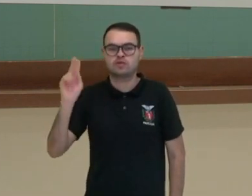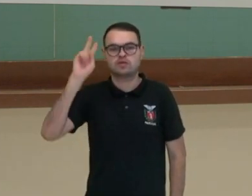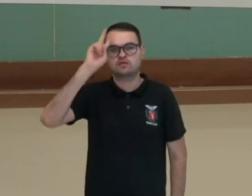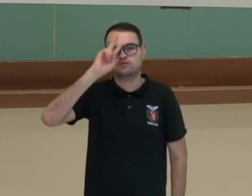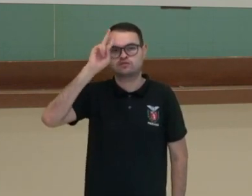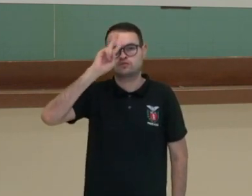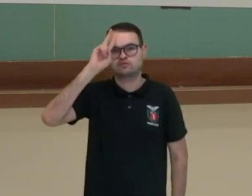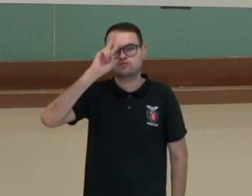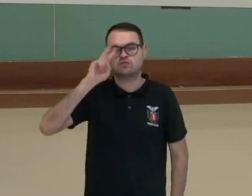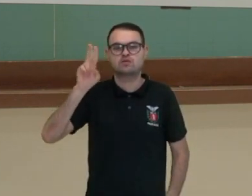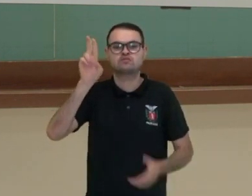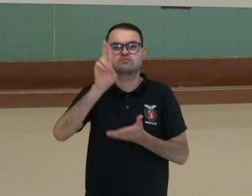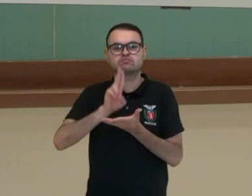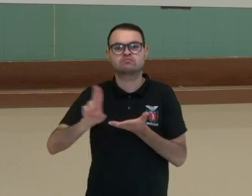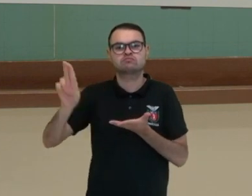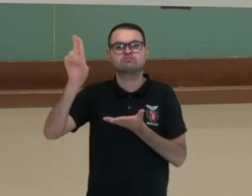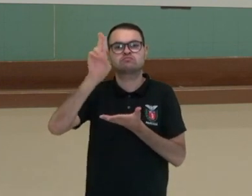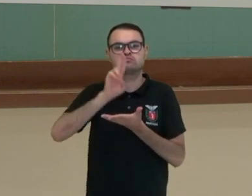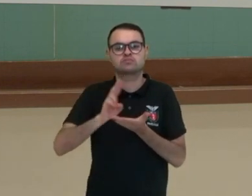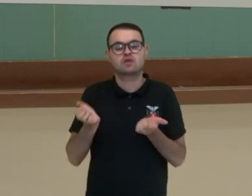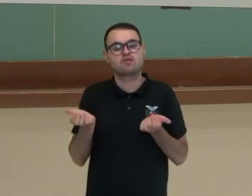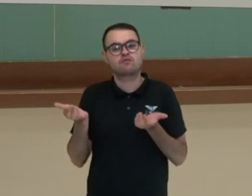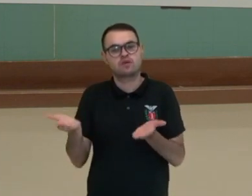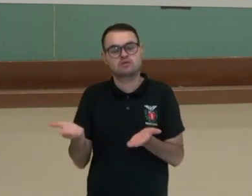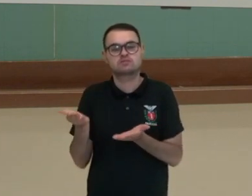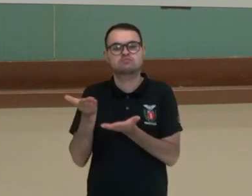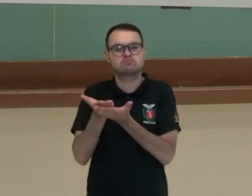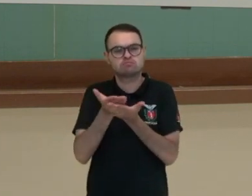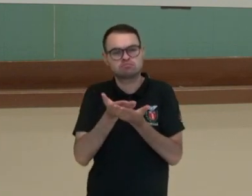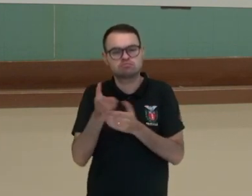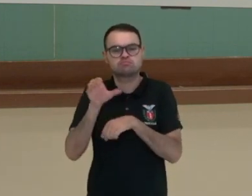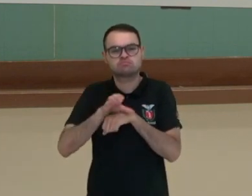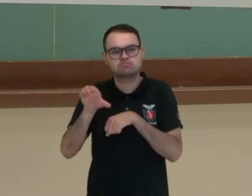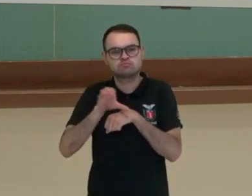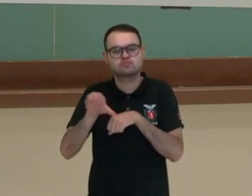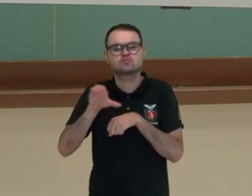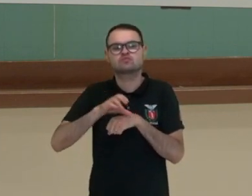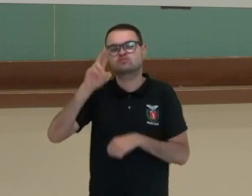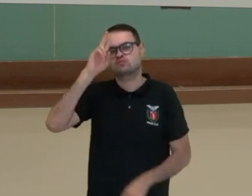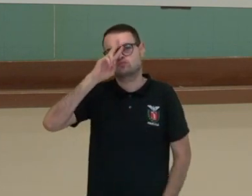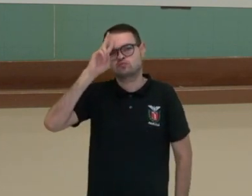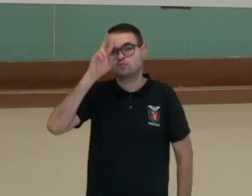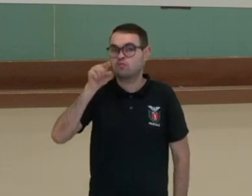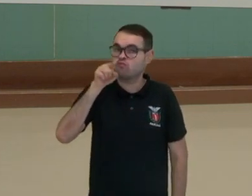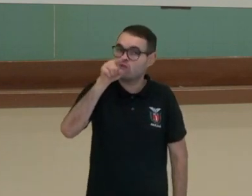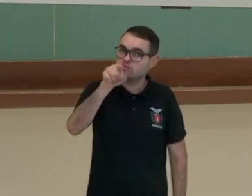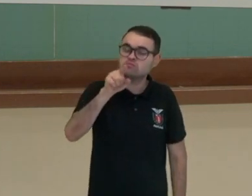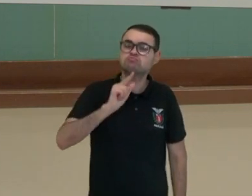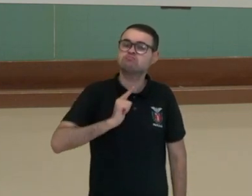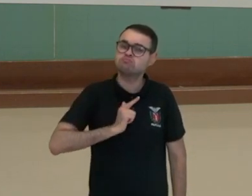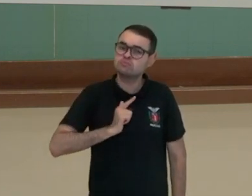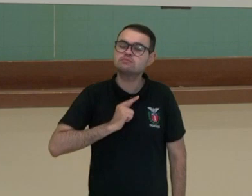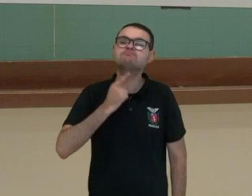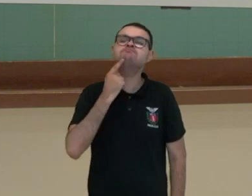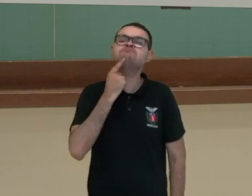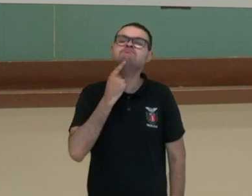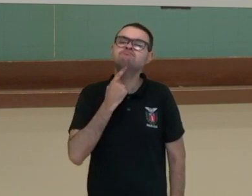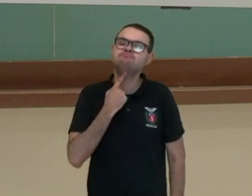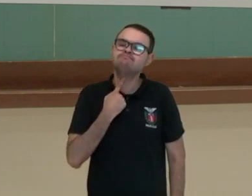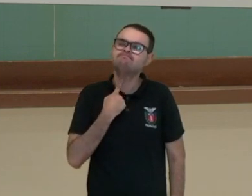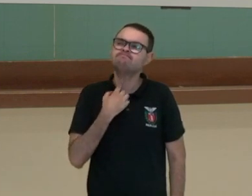as universidades oferecem o curso de História e você, né, que tem aí esse desejo,